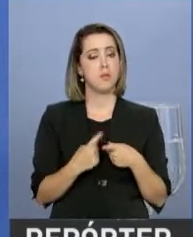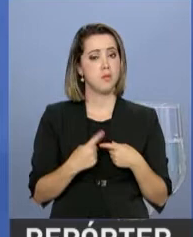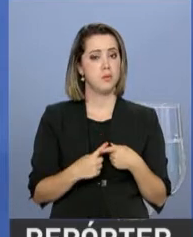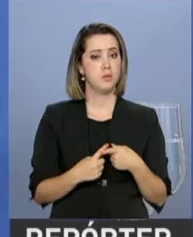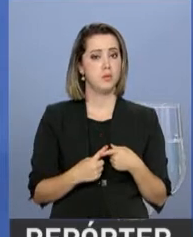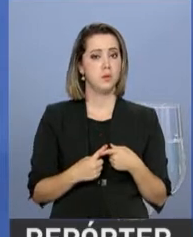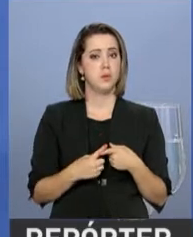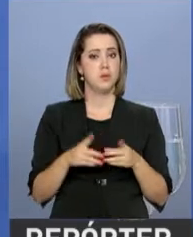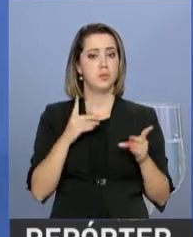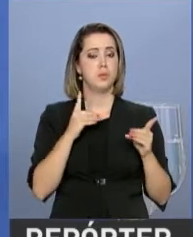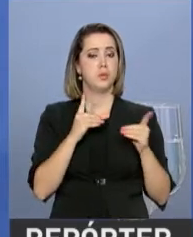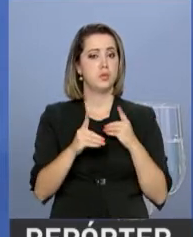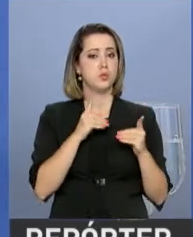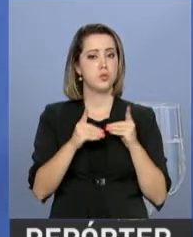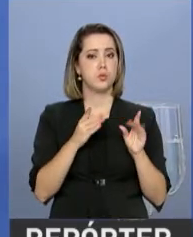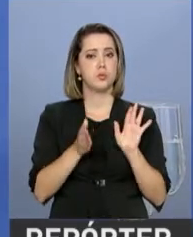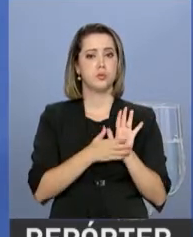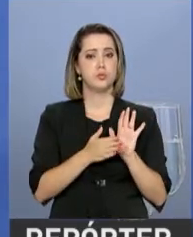negociar